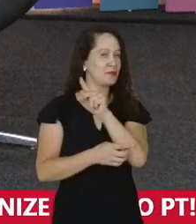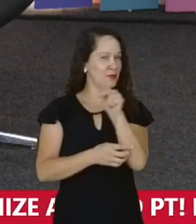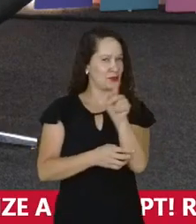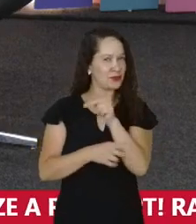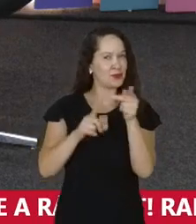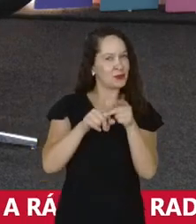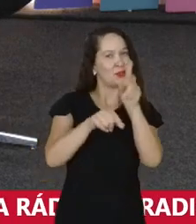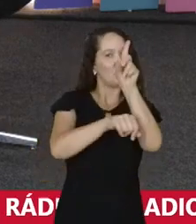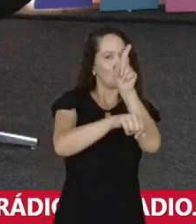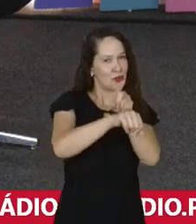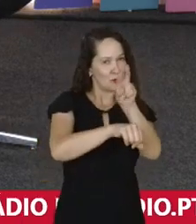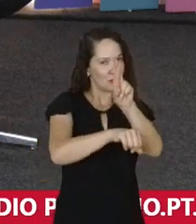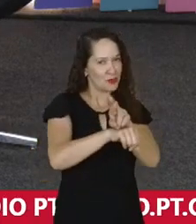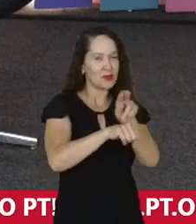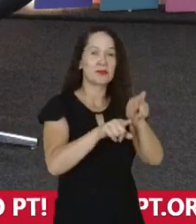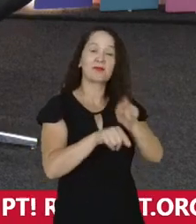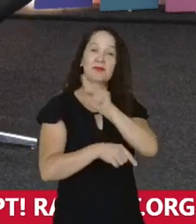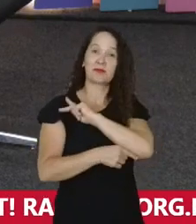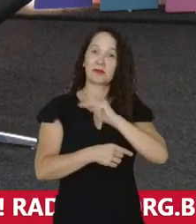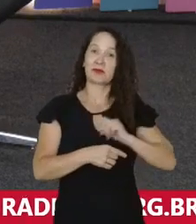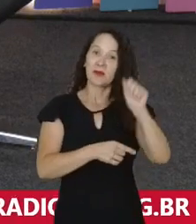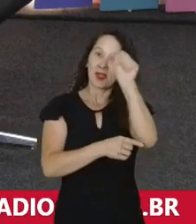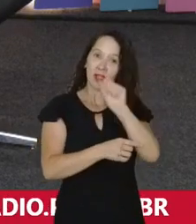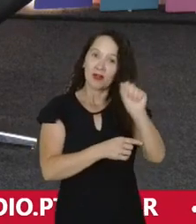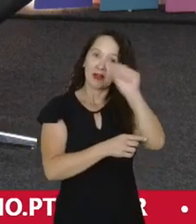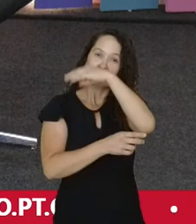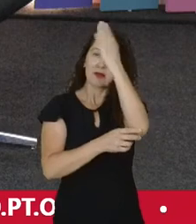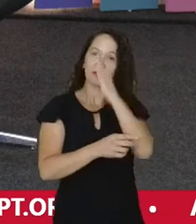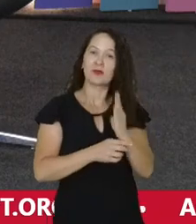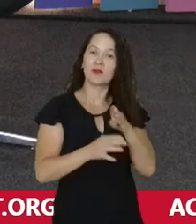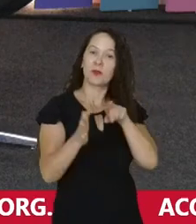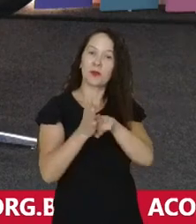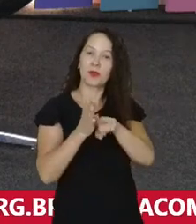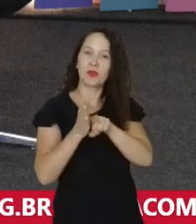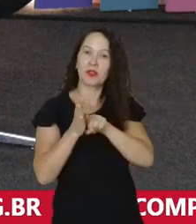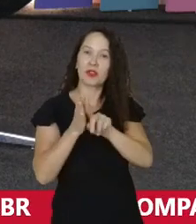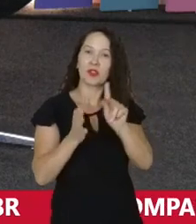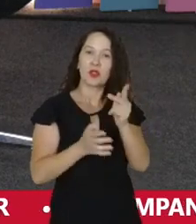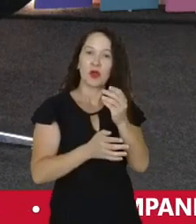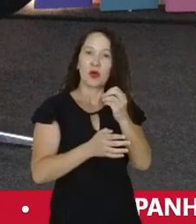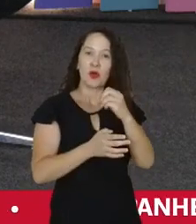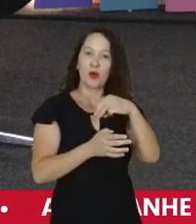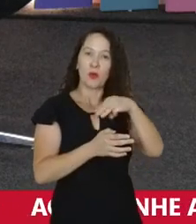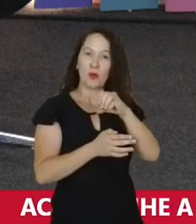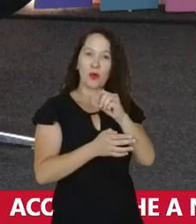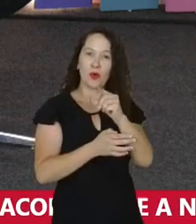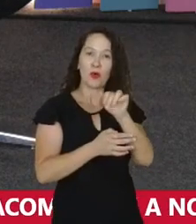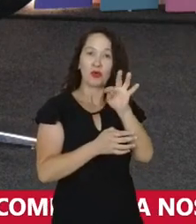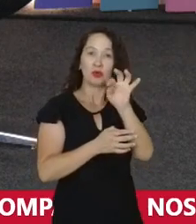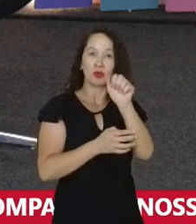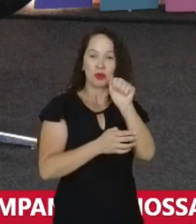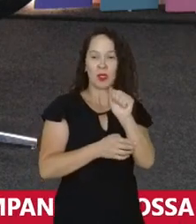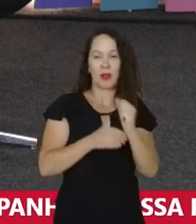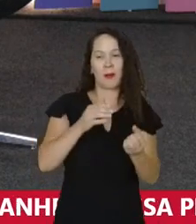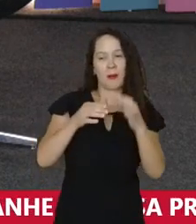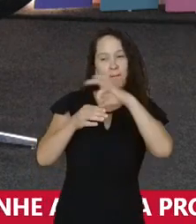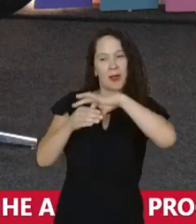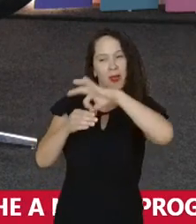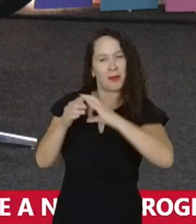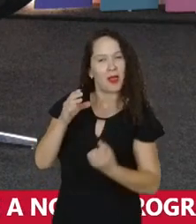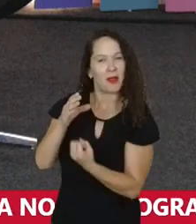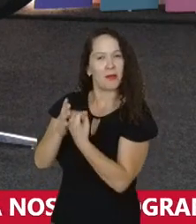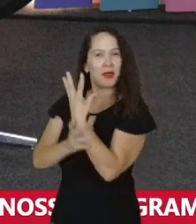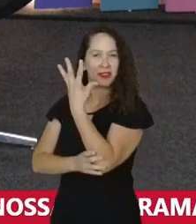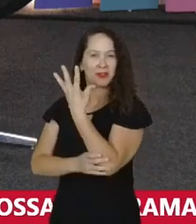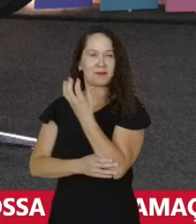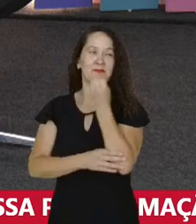professora, doutora e presidenta da Associação Brasileira de Estudos da Homocultura. Sejam muito bem-vindas ao TV Elas por Elas,